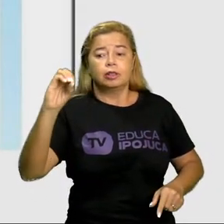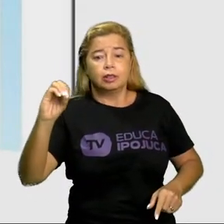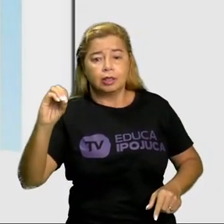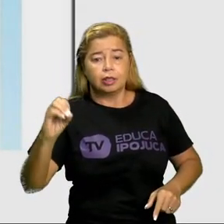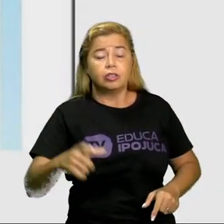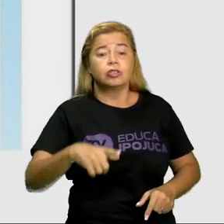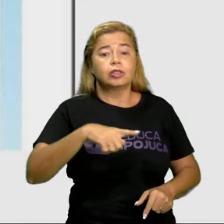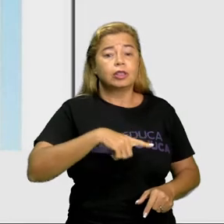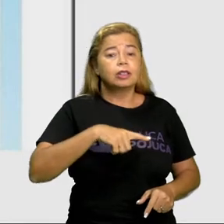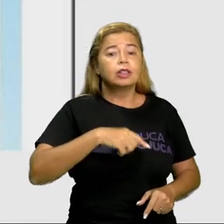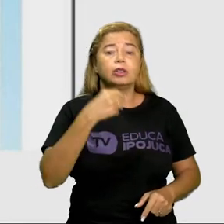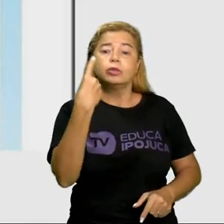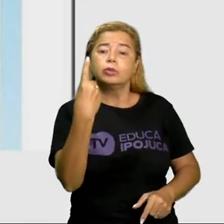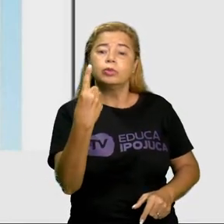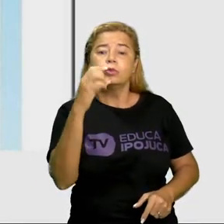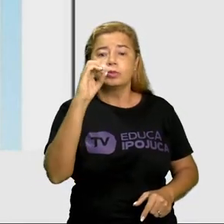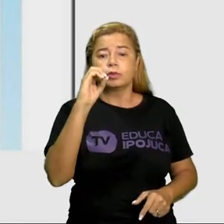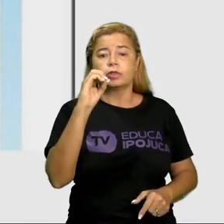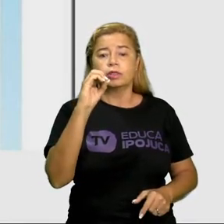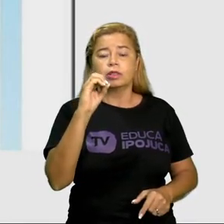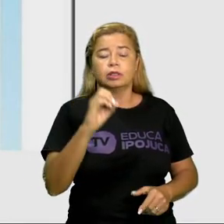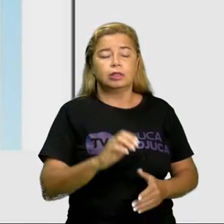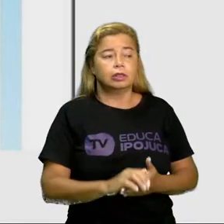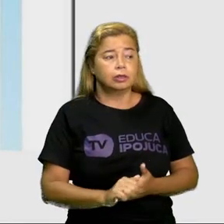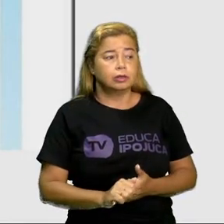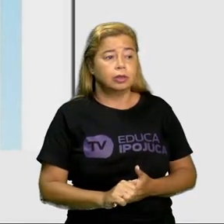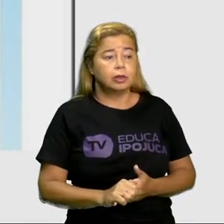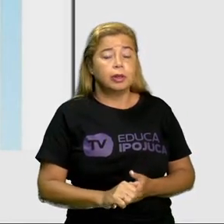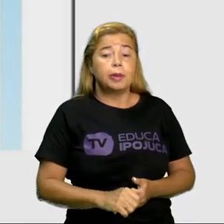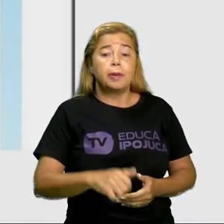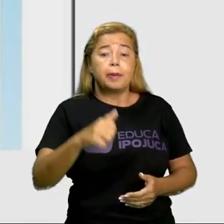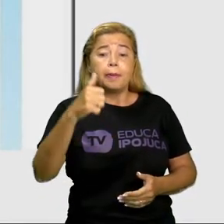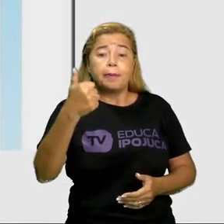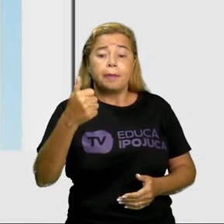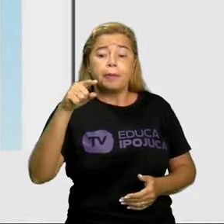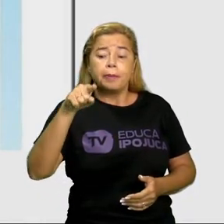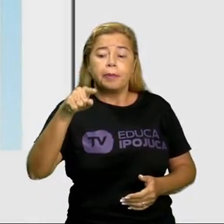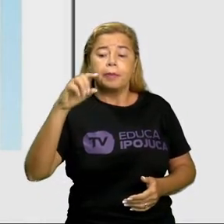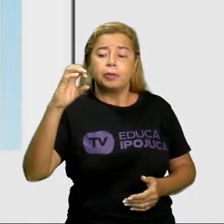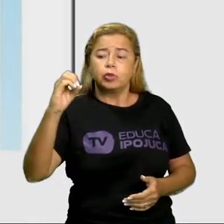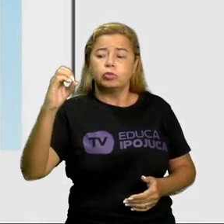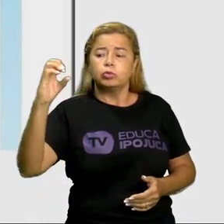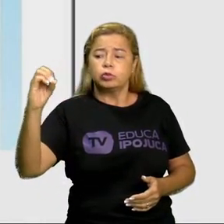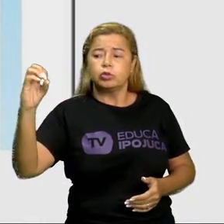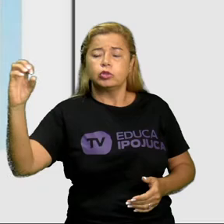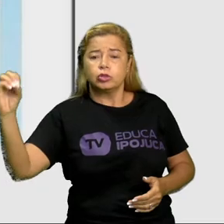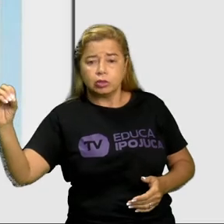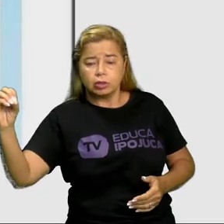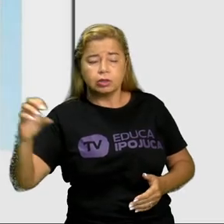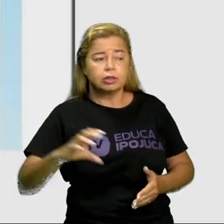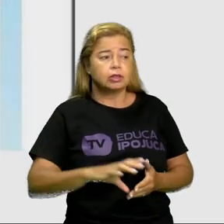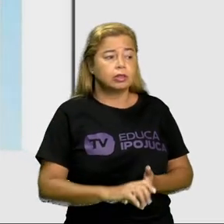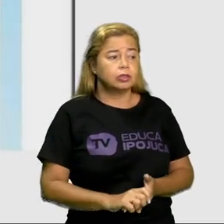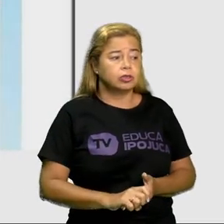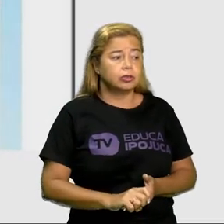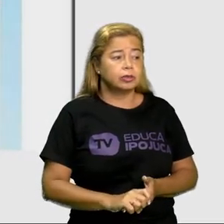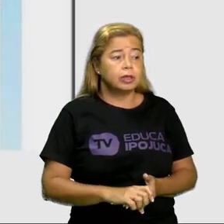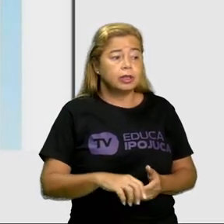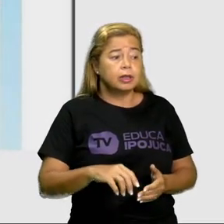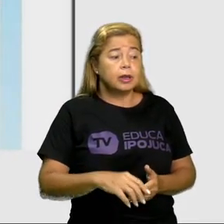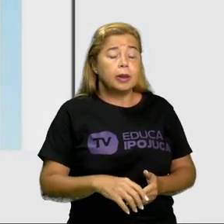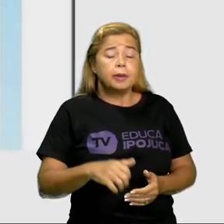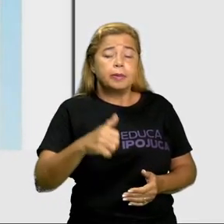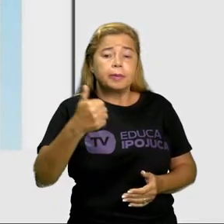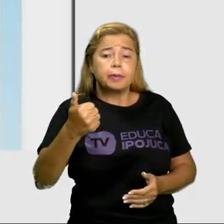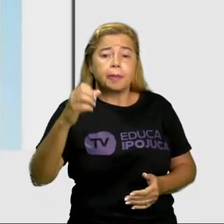tem dois zeros. O 1.000, ele já tem três zeros. Mas se eu ver lá embaixo aqui na classe do 10, ó,